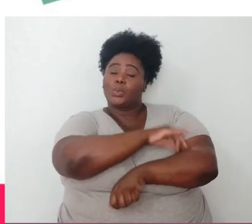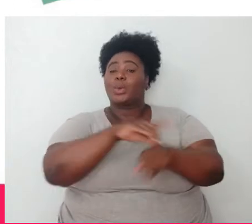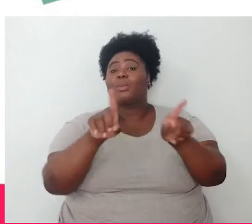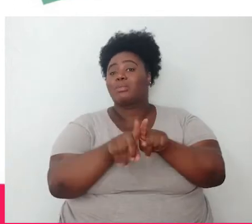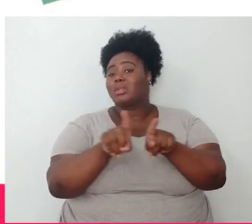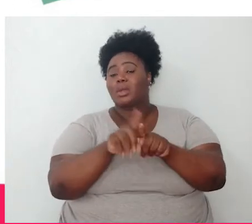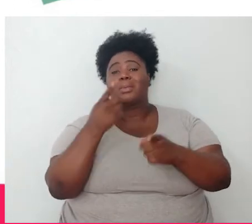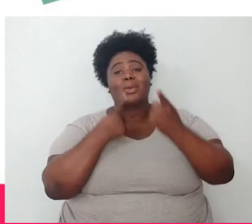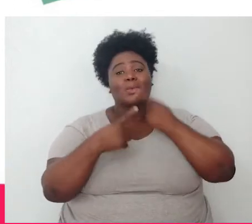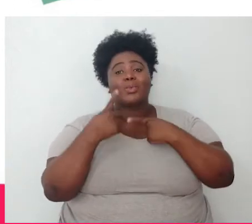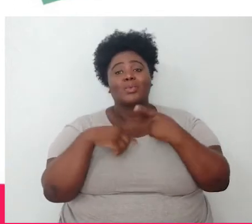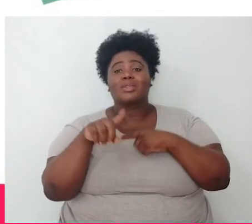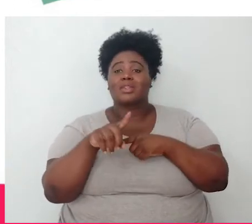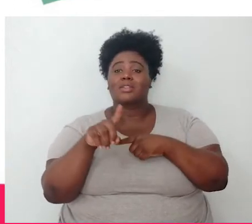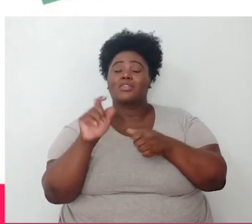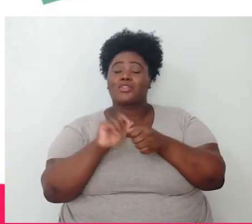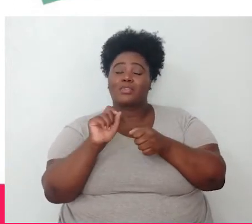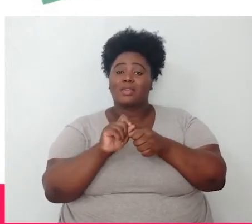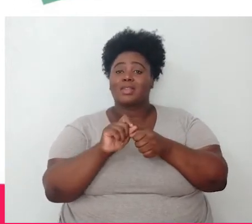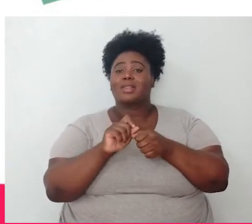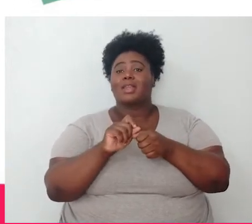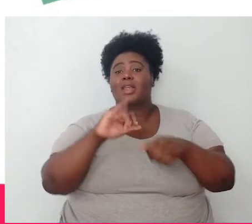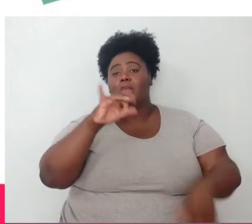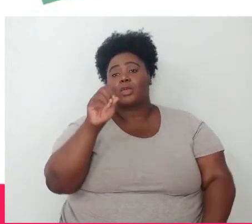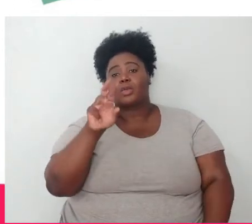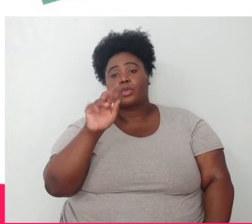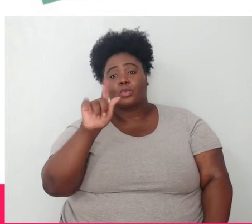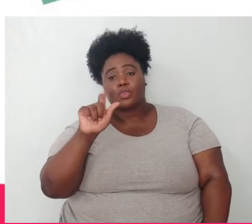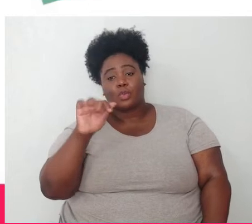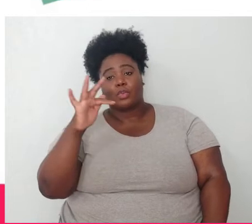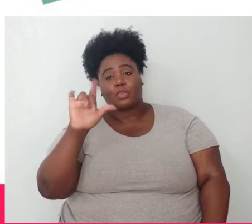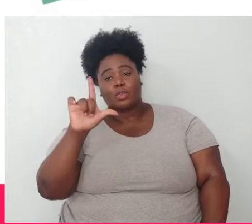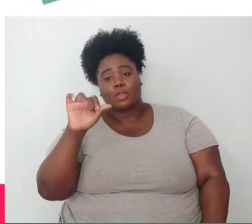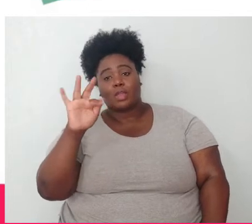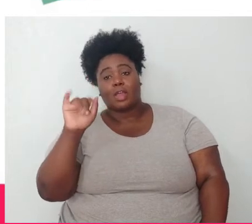nesse desejo ancestral de trazer Jorge Lafon, de trazer a imagem